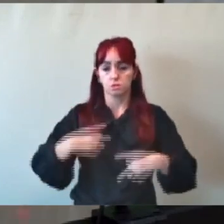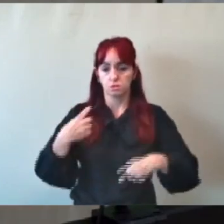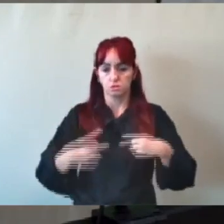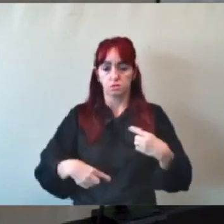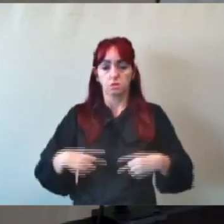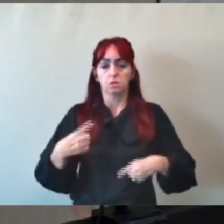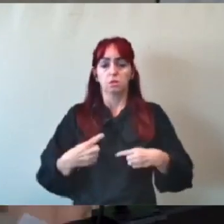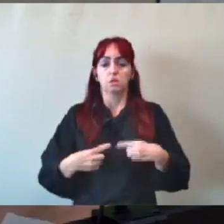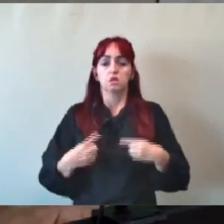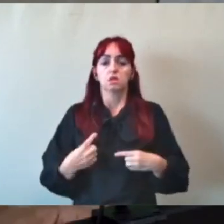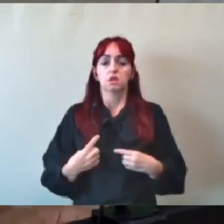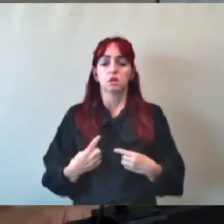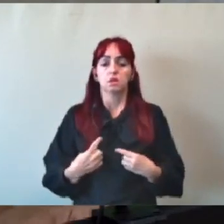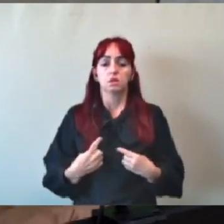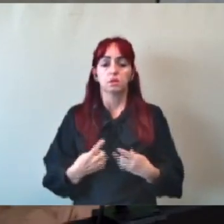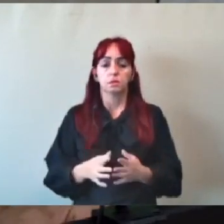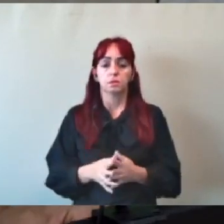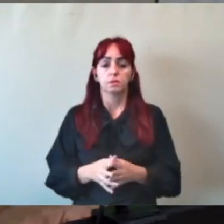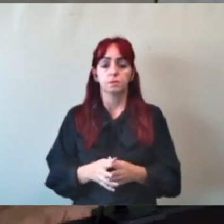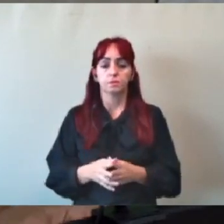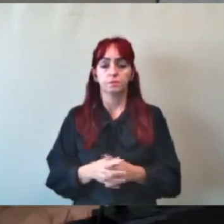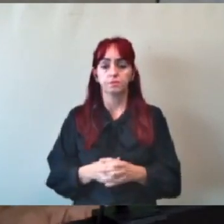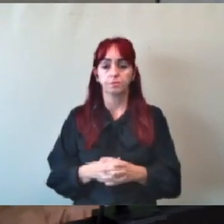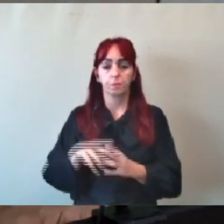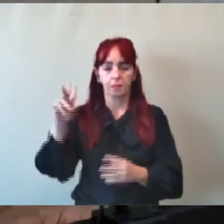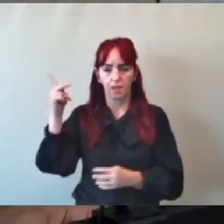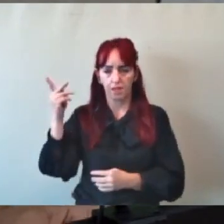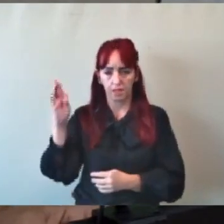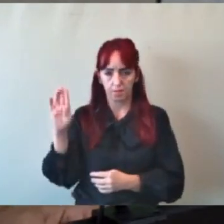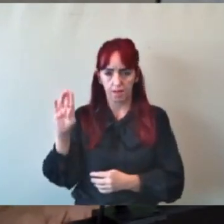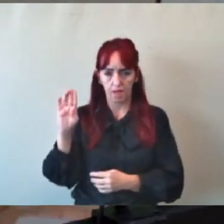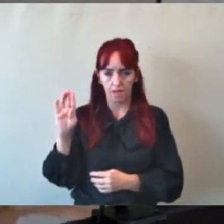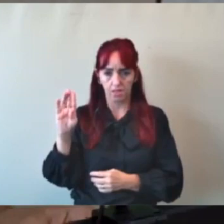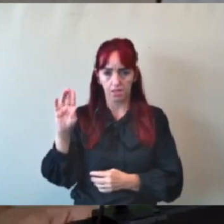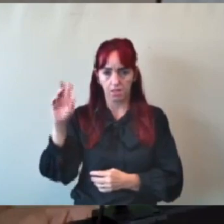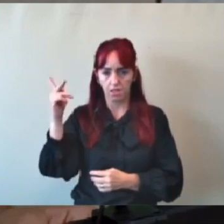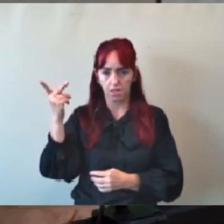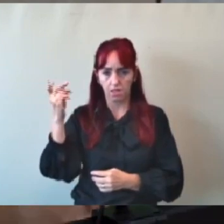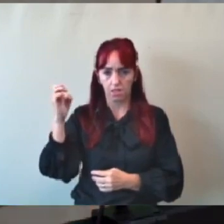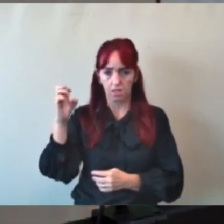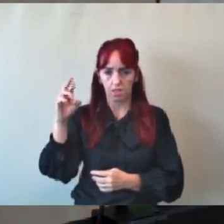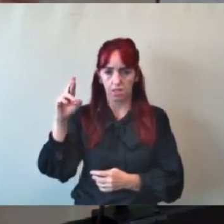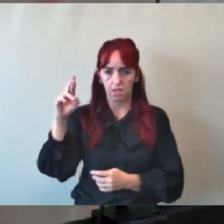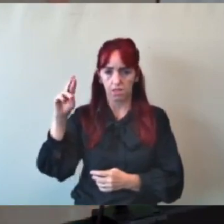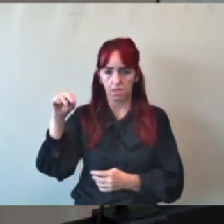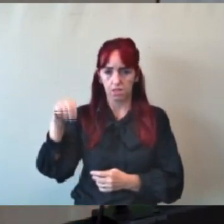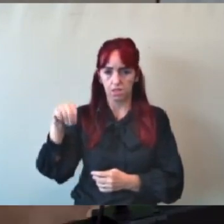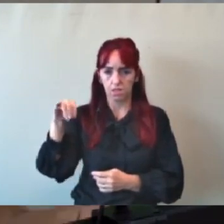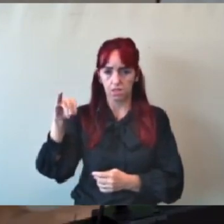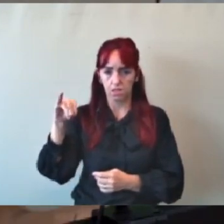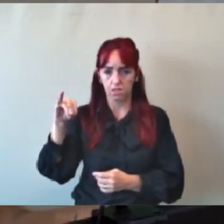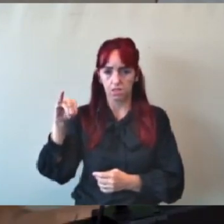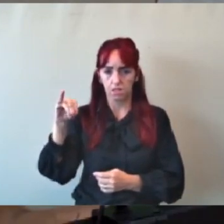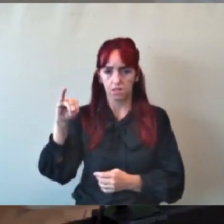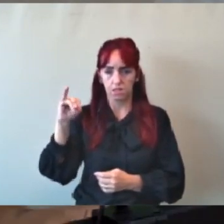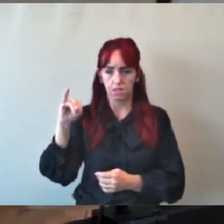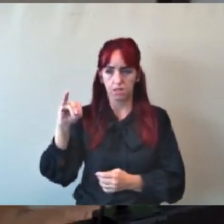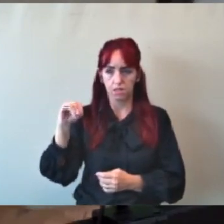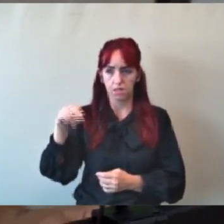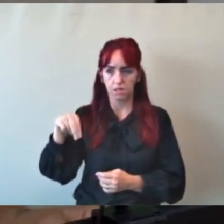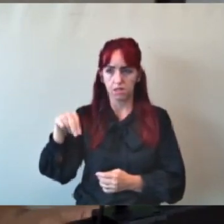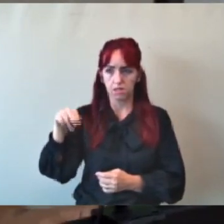Nós, o Henrique Braga, né, de uma maneira muito sábia, acatou